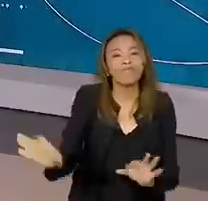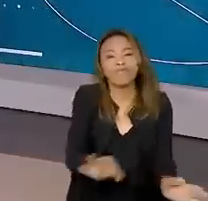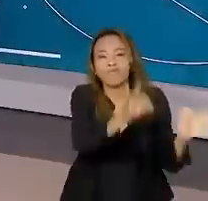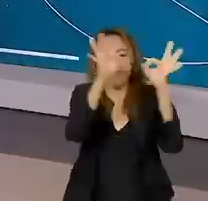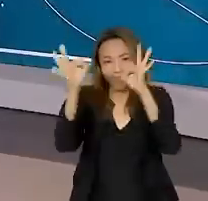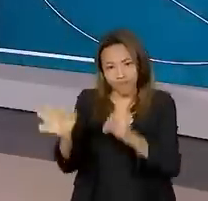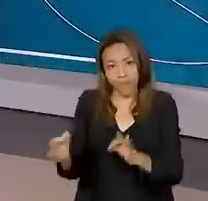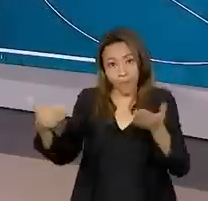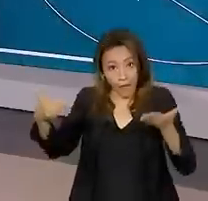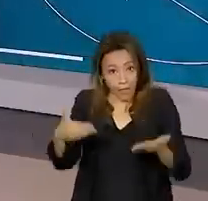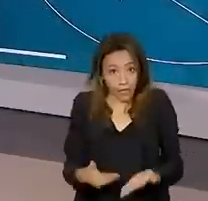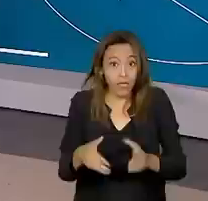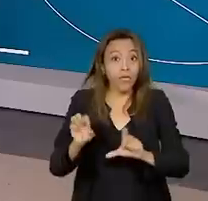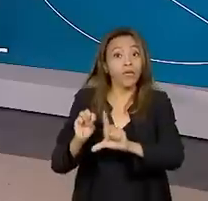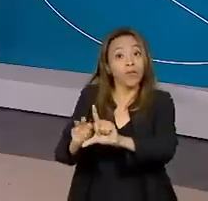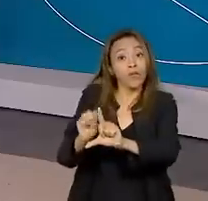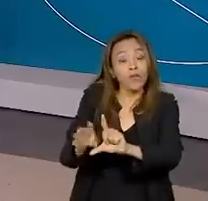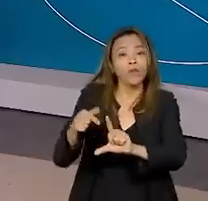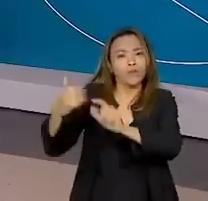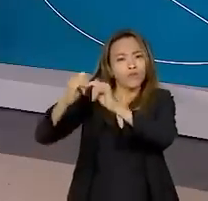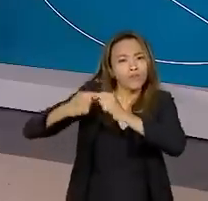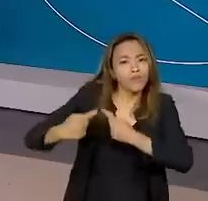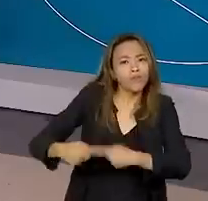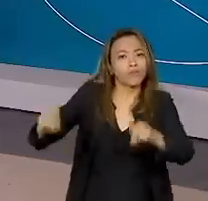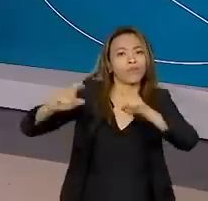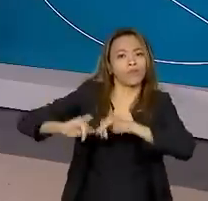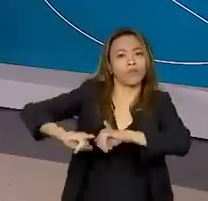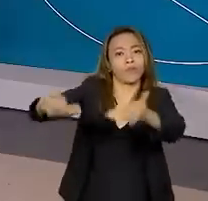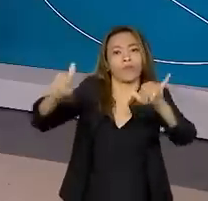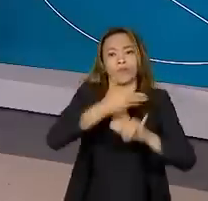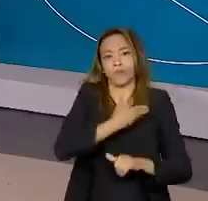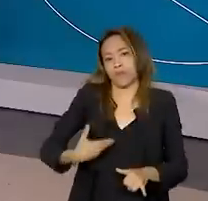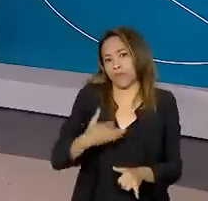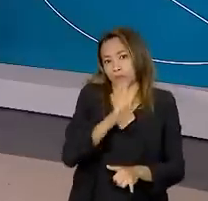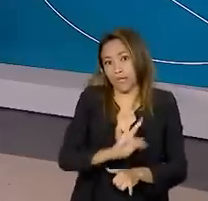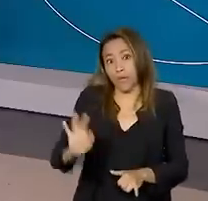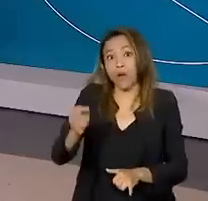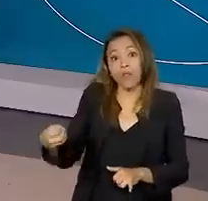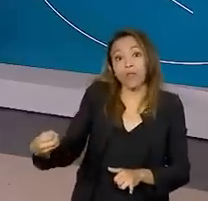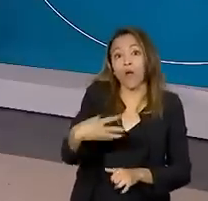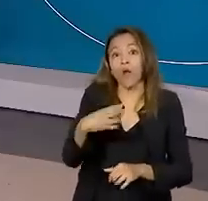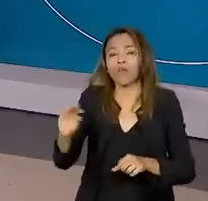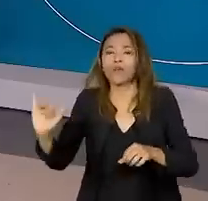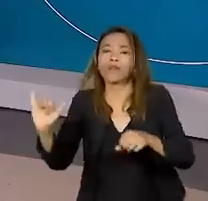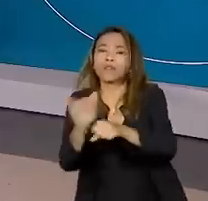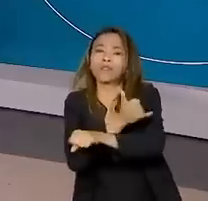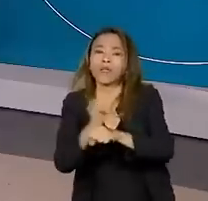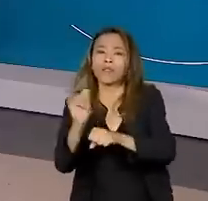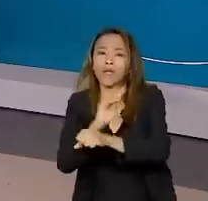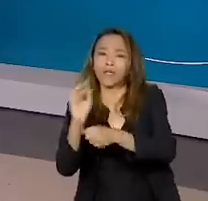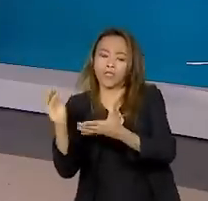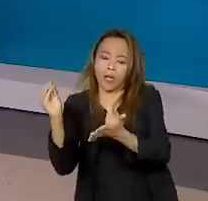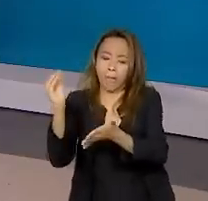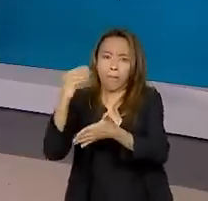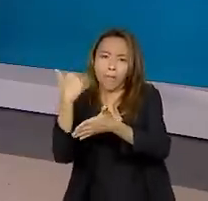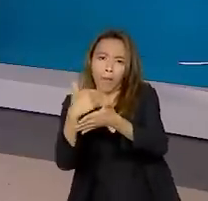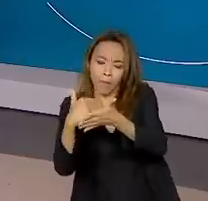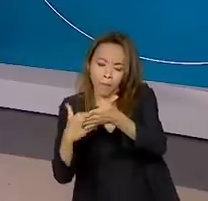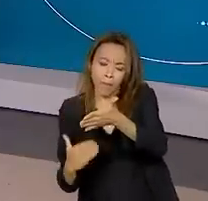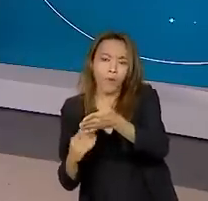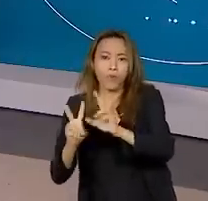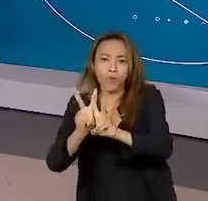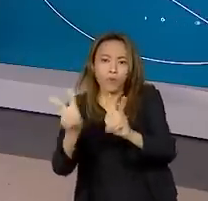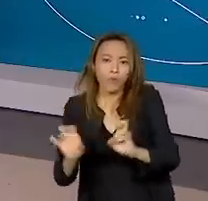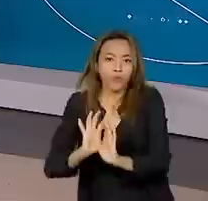vivo conosco o lançamento pelo governo federal da nova Estratégia Nacional para o Complexo Econômico-Industrial